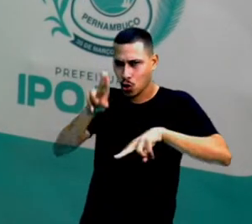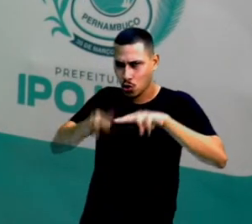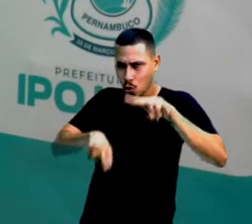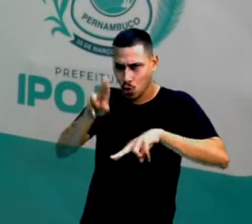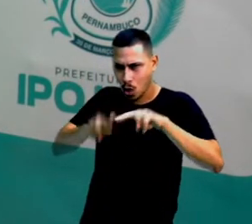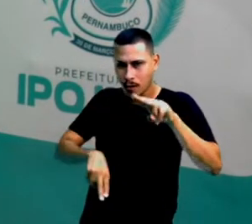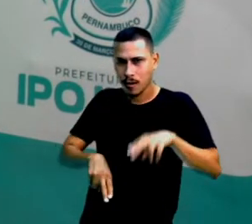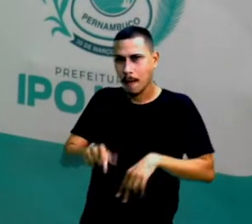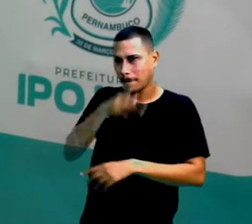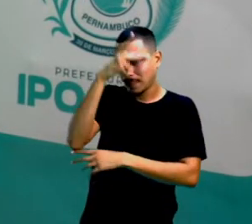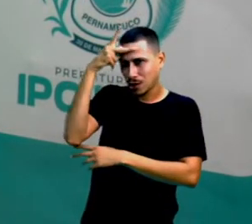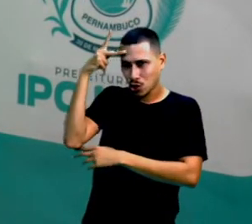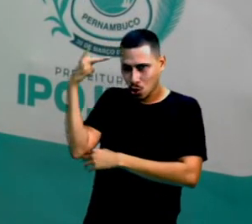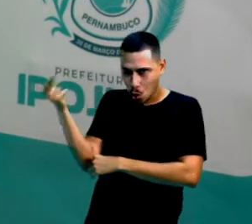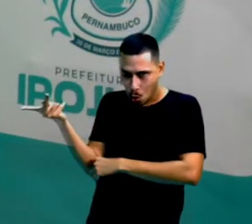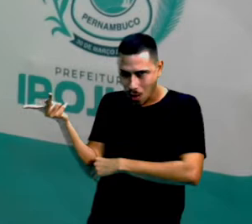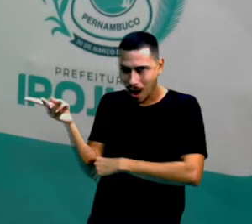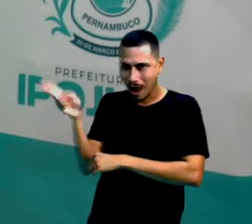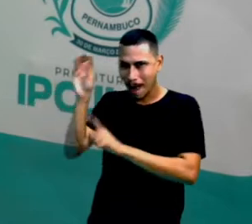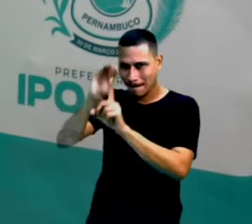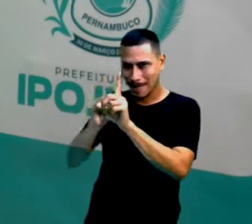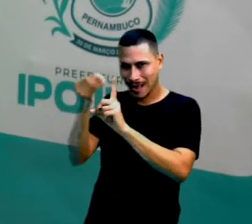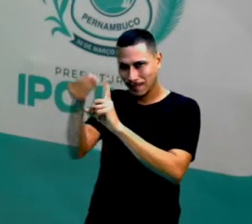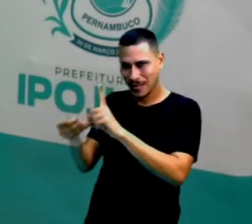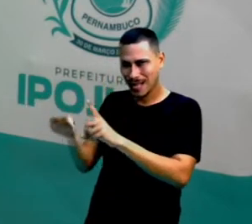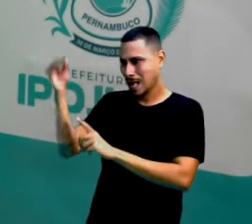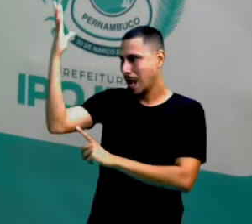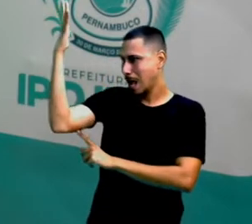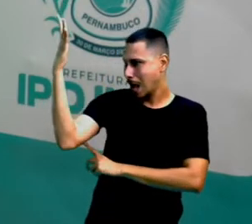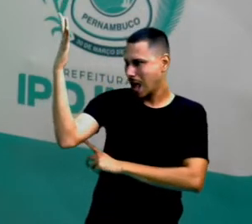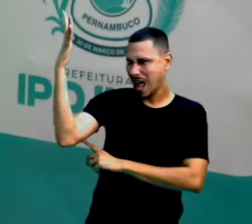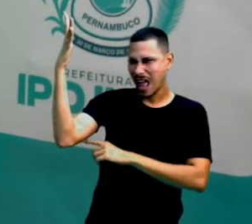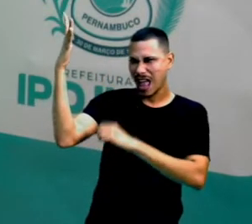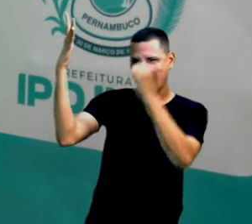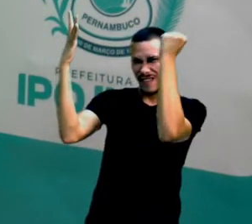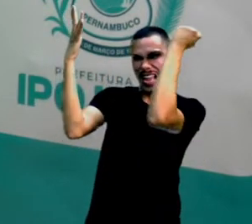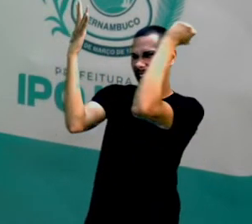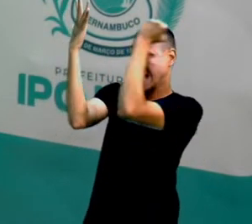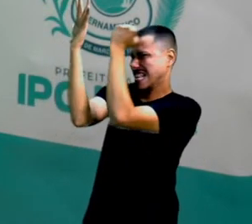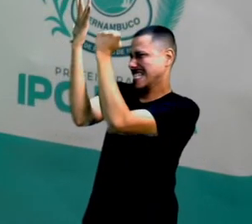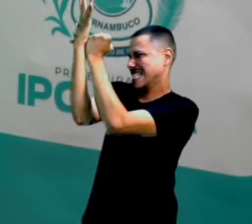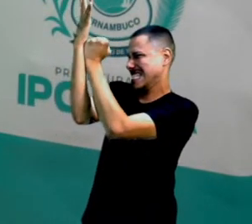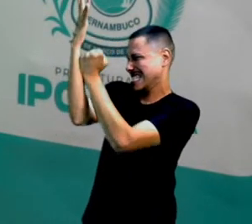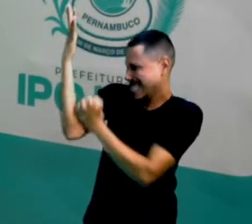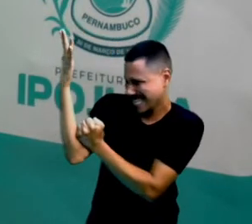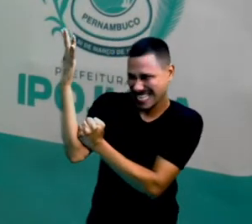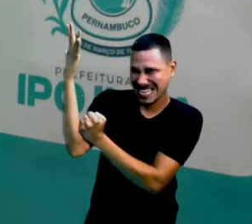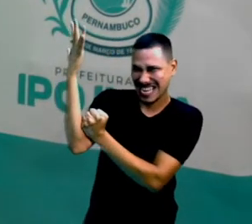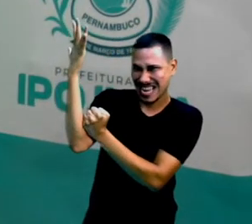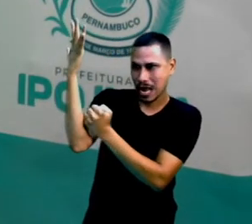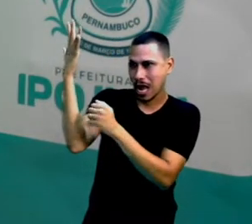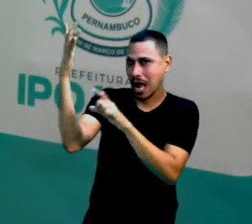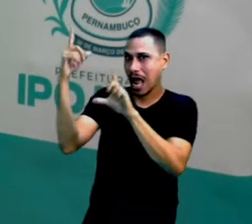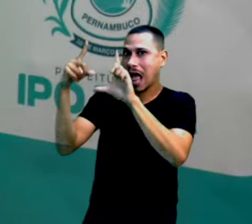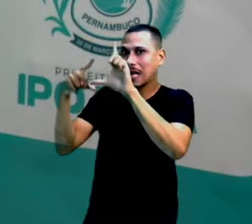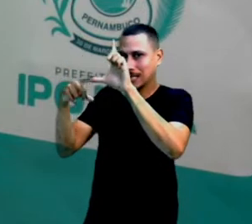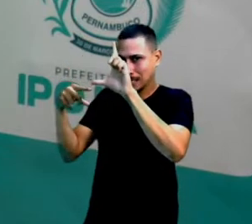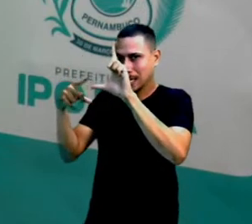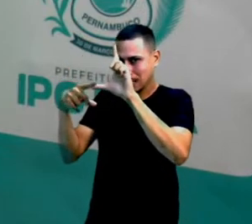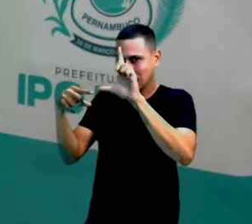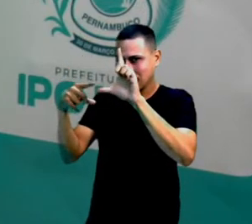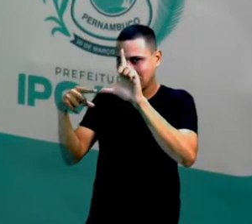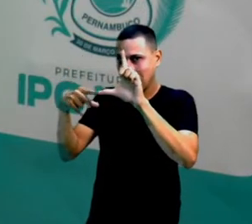na bananeira, né? Aí achando que quando tirar a faca vai ter o nome da primeira letra, a primeira letra do nome da pessoa com quem você vai